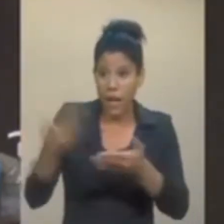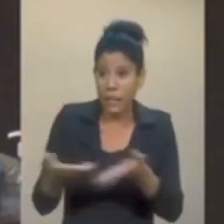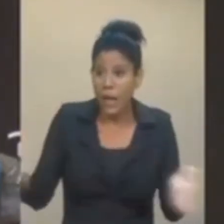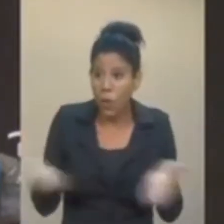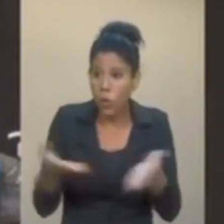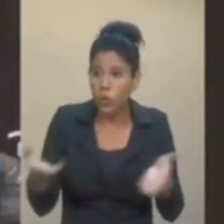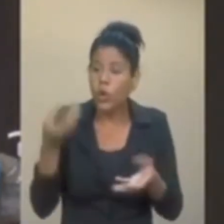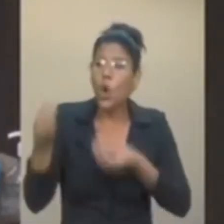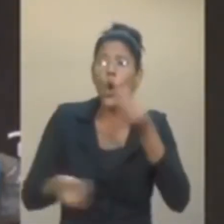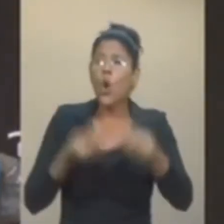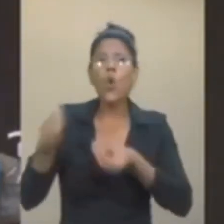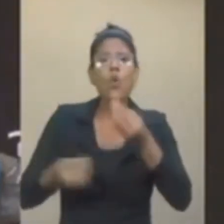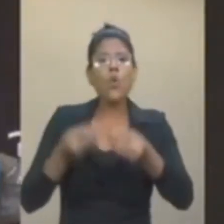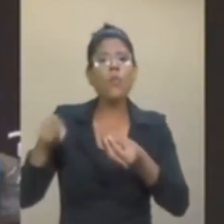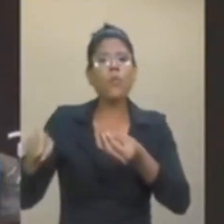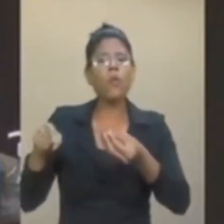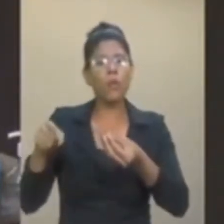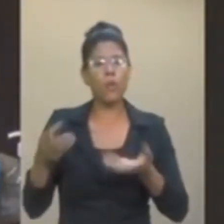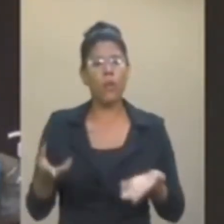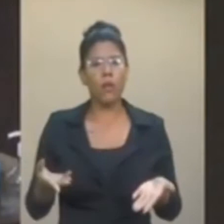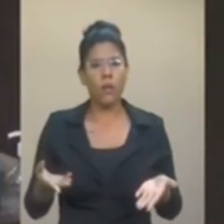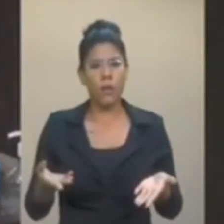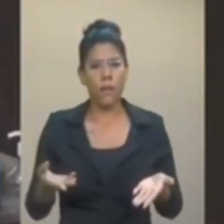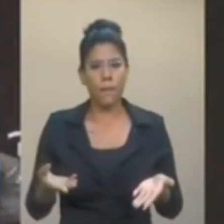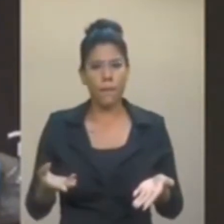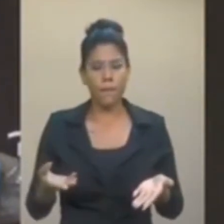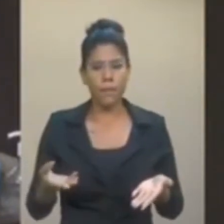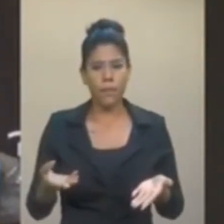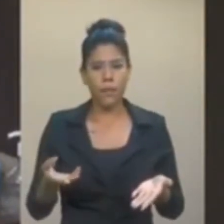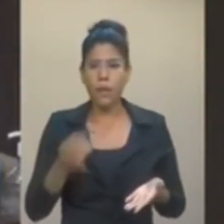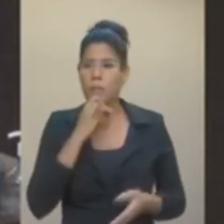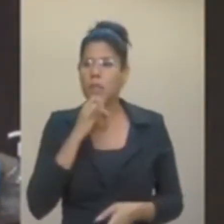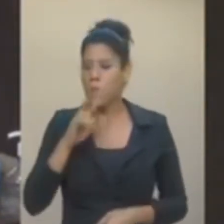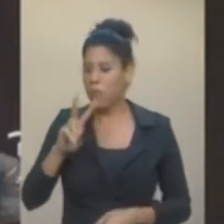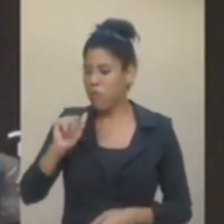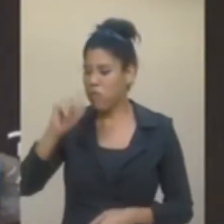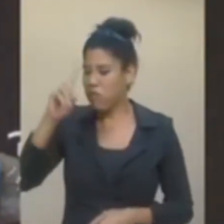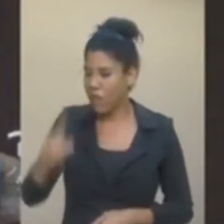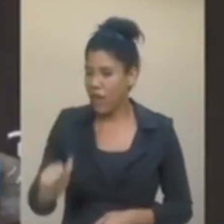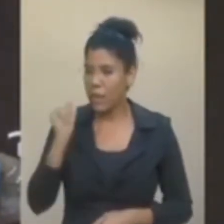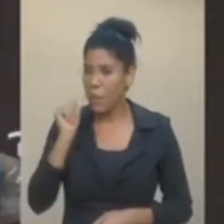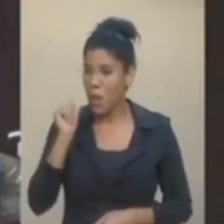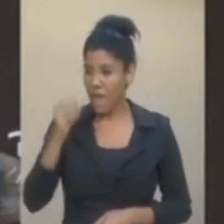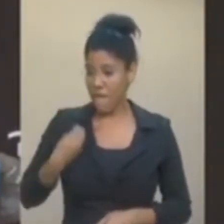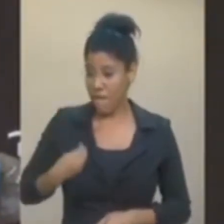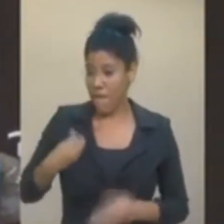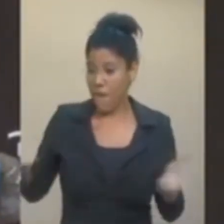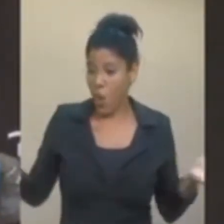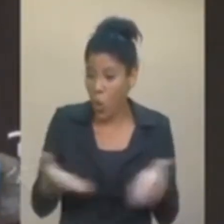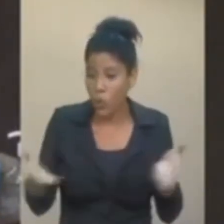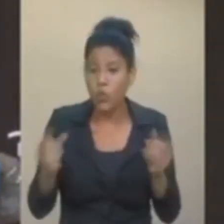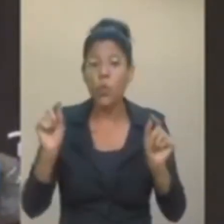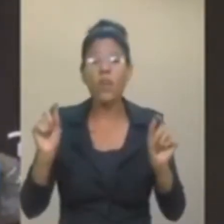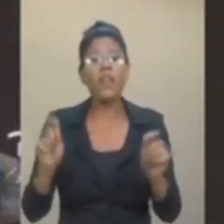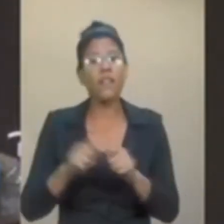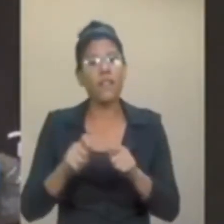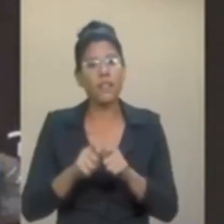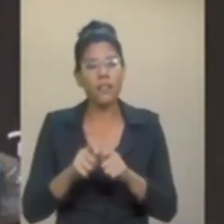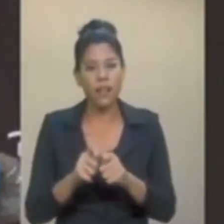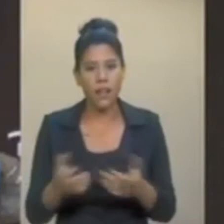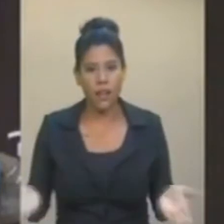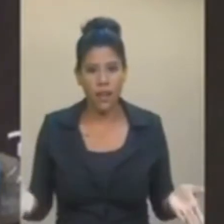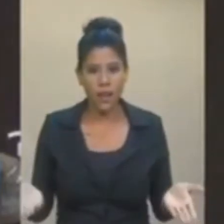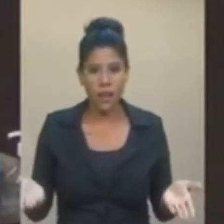estariam? Se uma pessoa como a doutora Wanda estivesse aqui, neste plenário, na